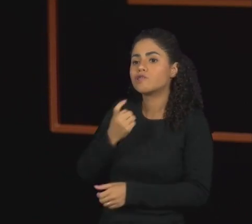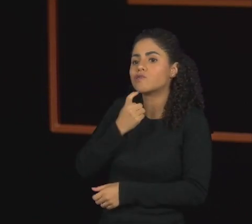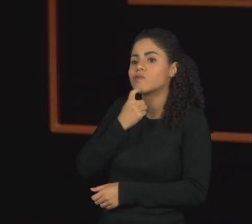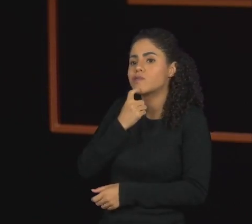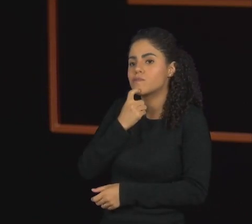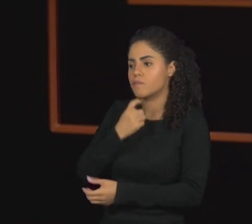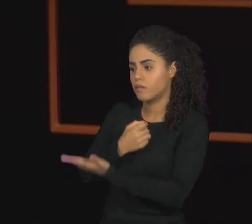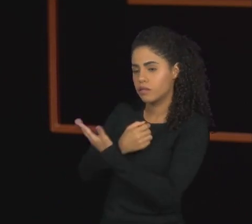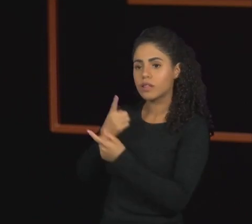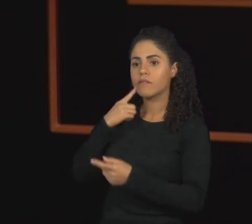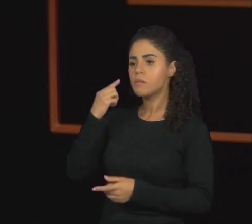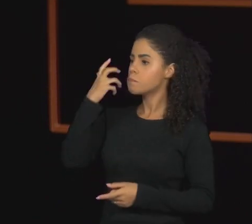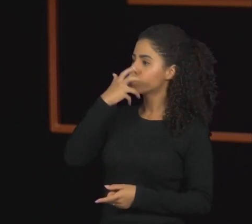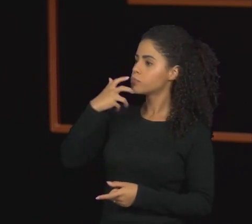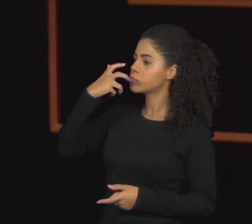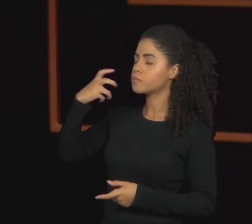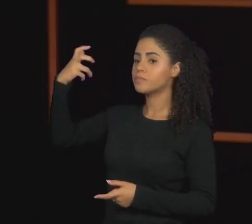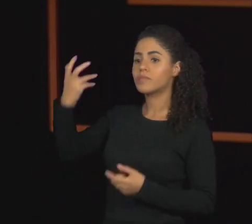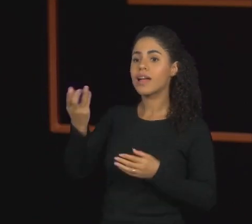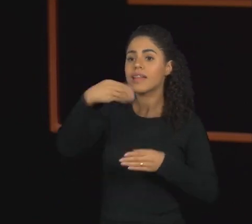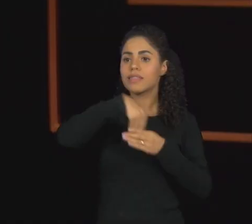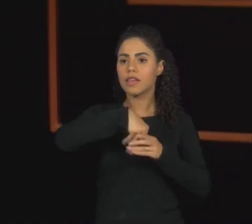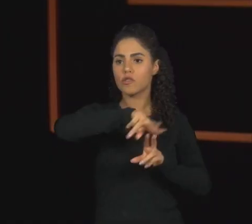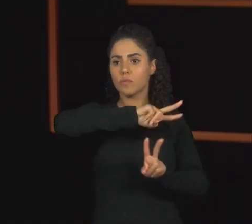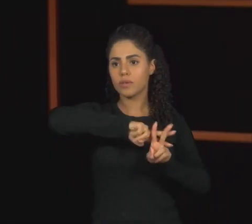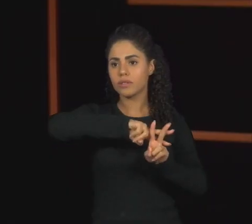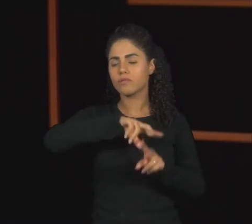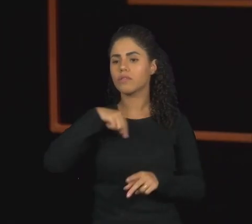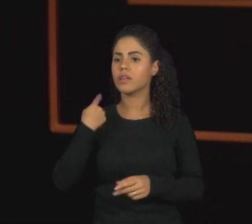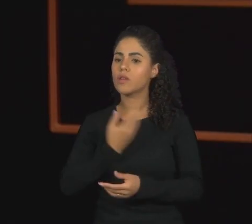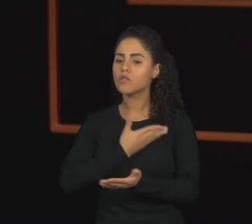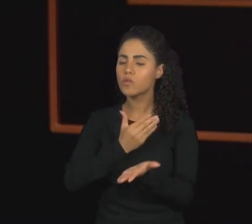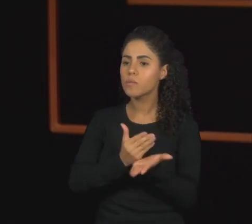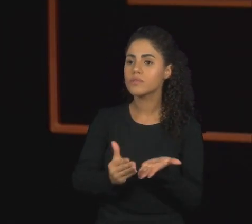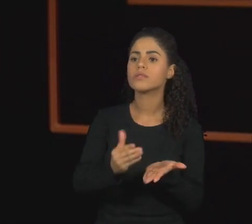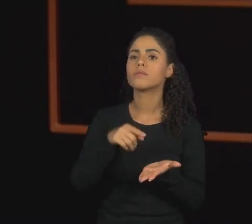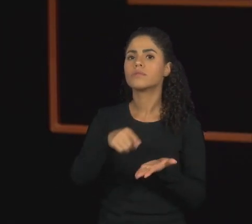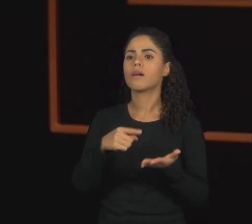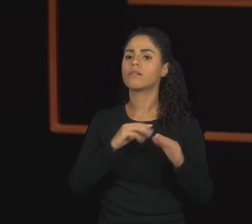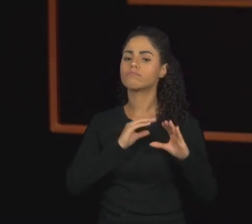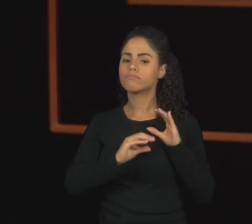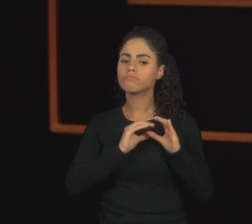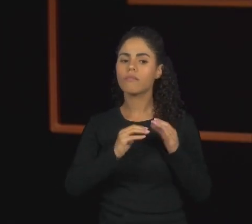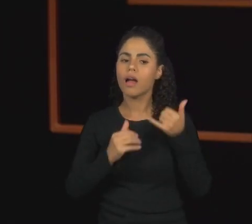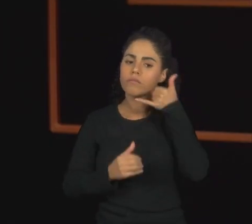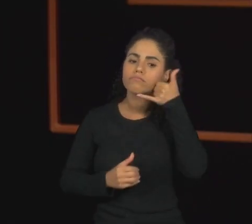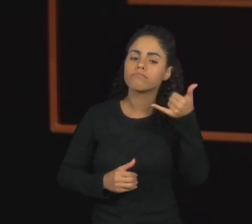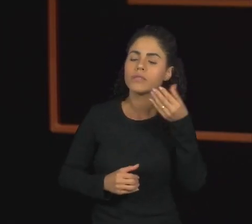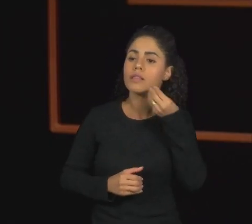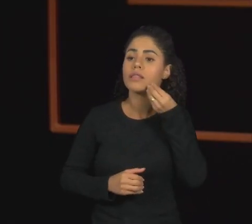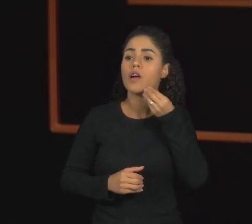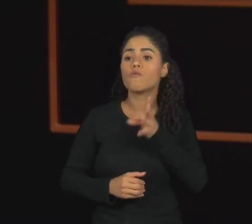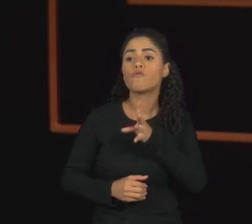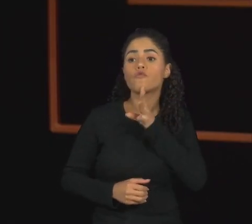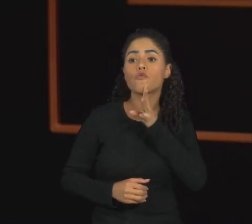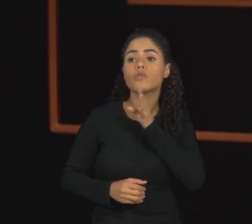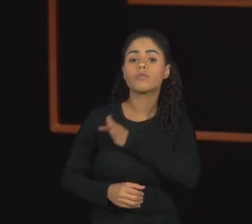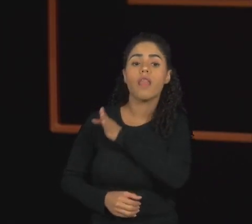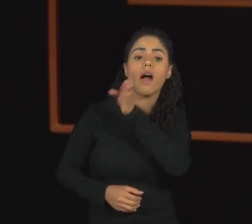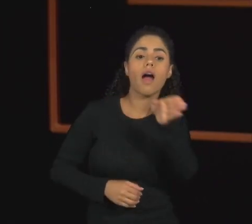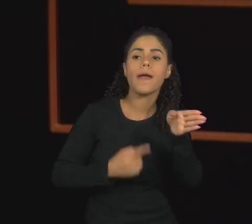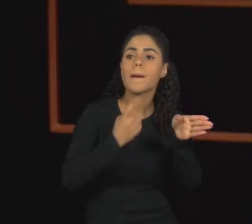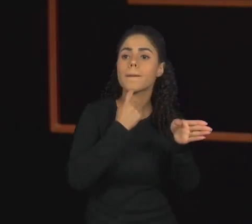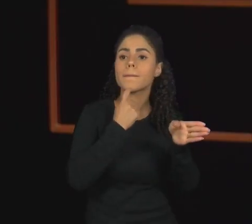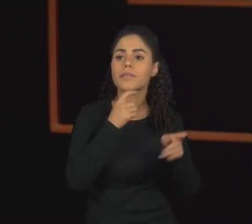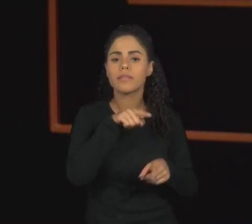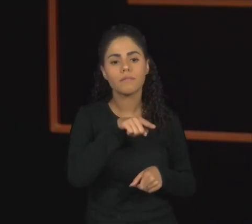fazendo uma ópera em presídios. E a gente começou a se comunicar. E eu fui para lá, para Campinas, conheci o trabalho deles e me comoveu